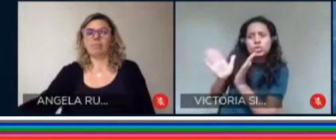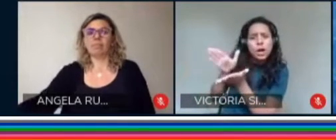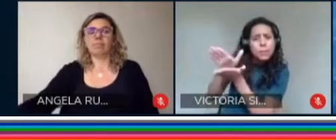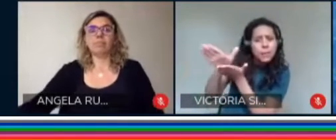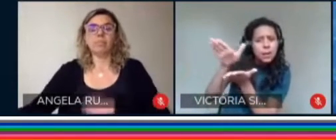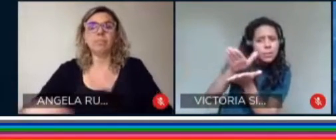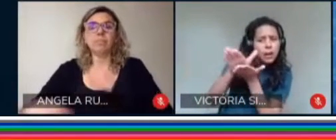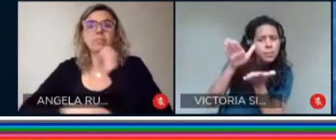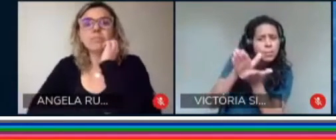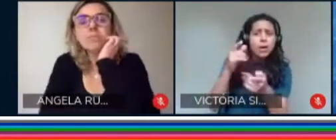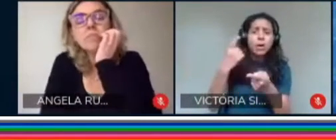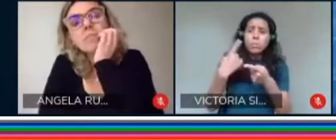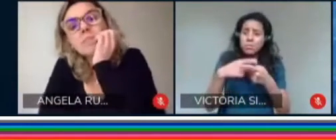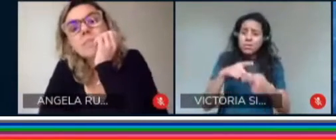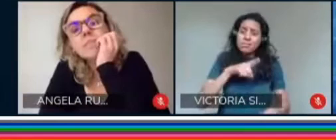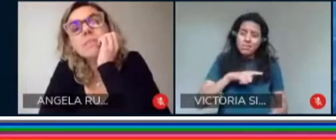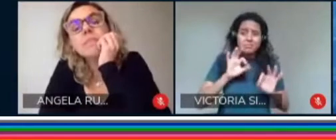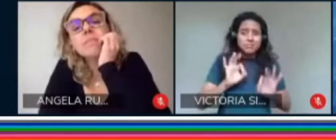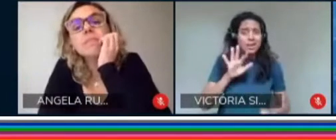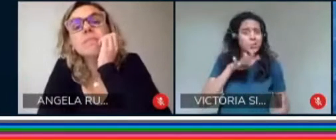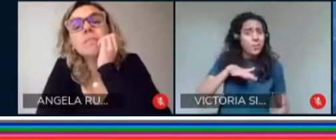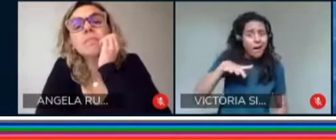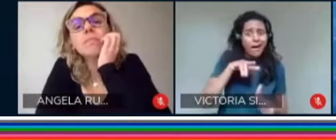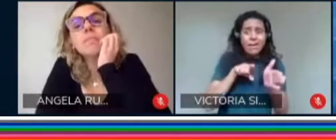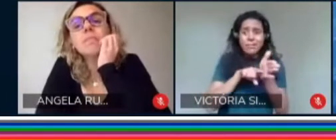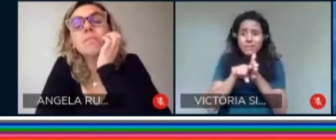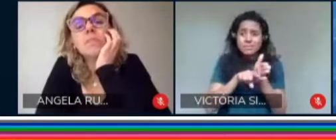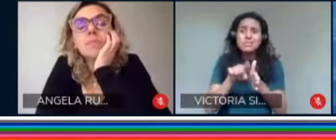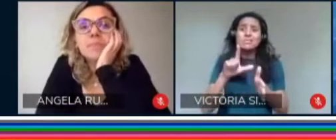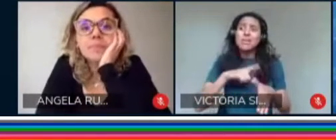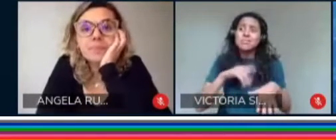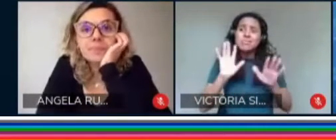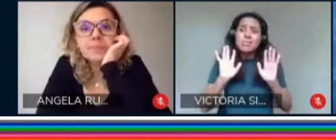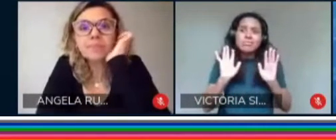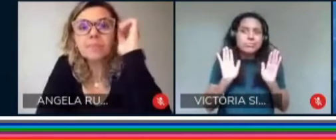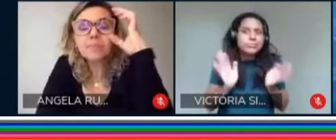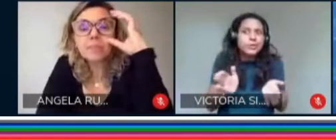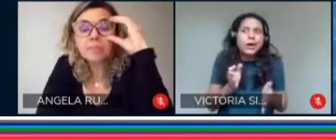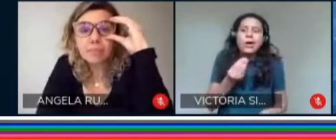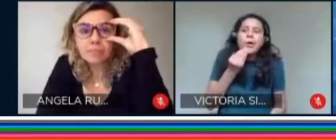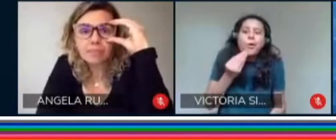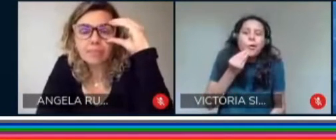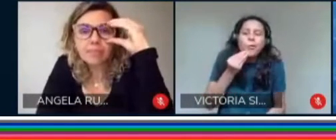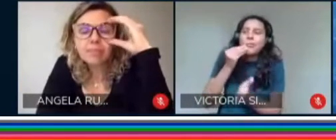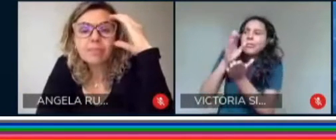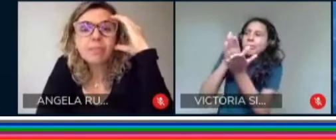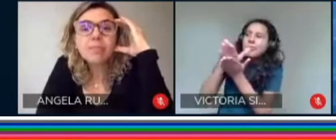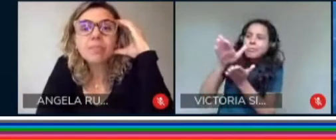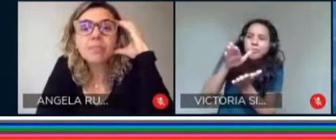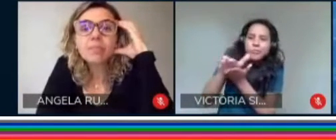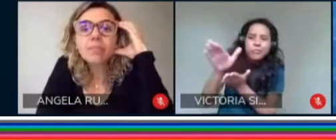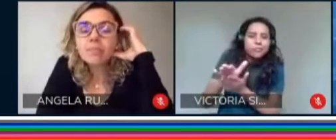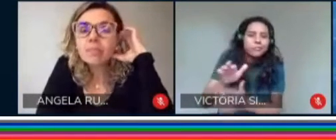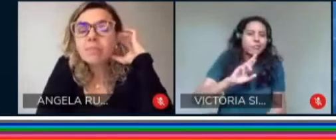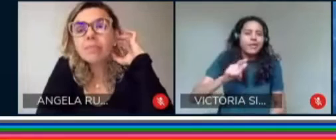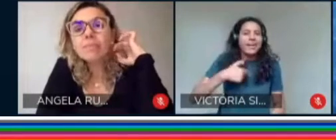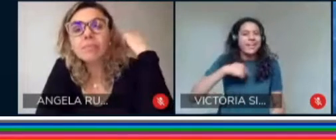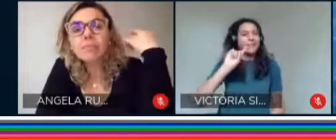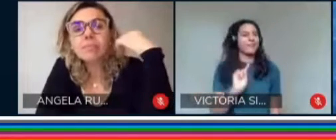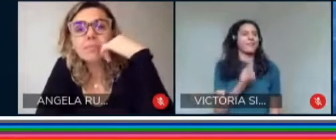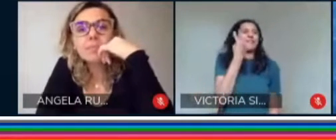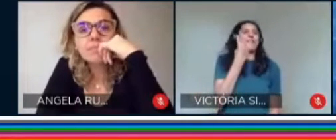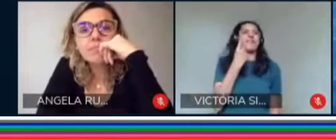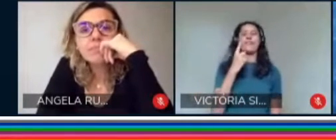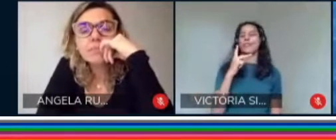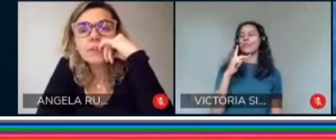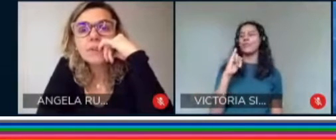de uma área que já está em andamento. Você não está inventando a roda. É raro, muito raro que aconteça isso. Né? Então,